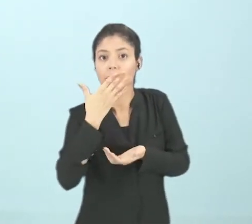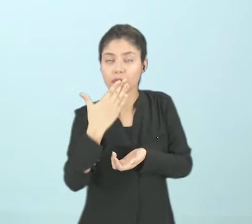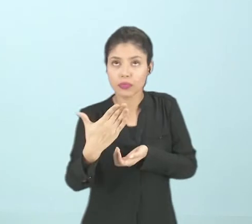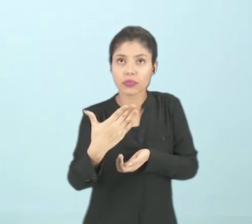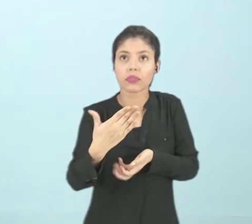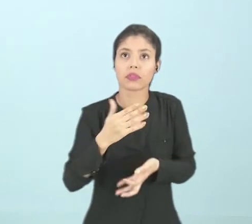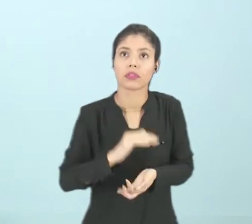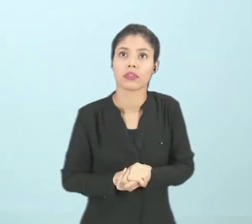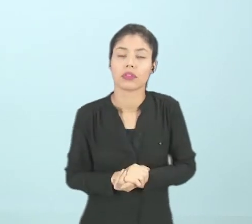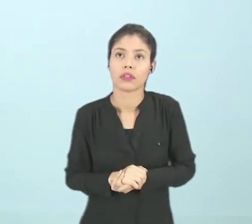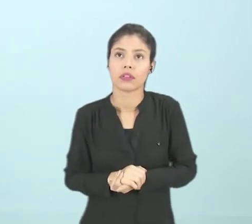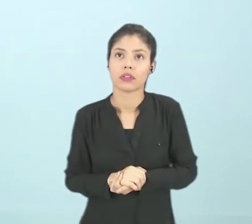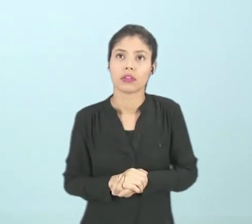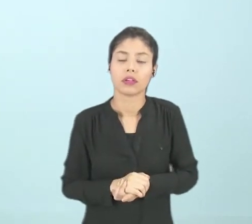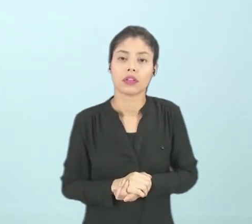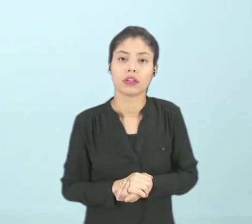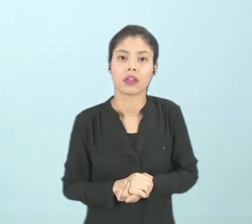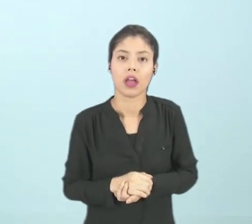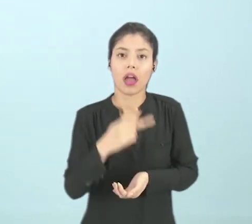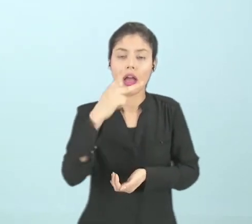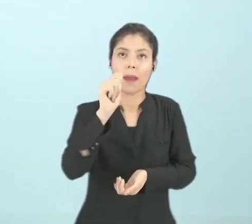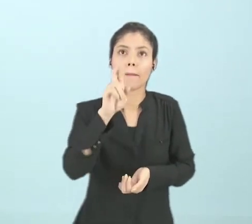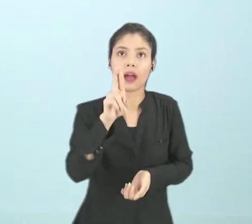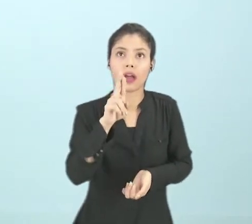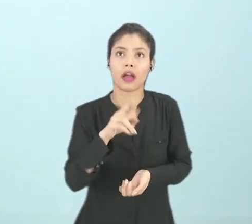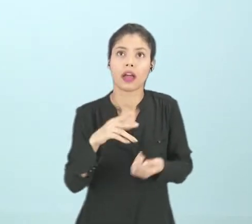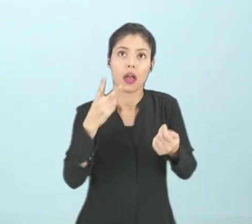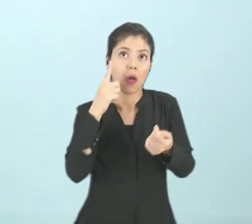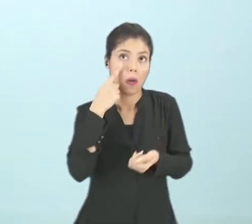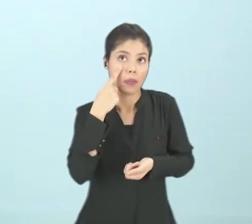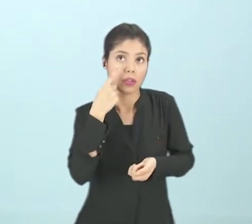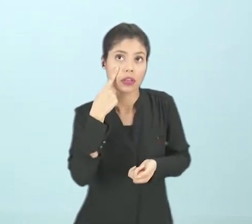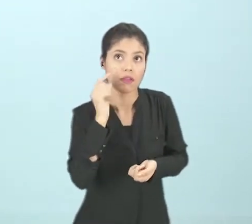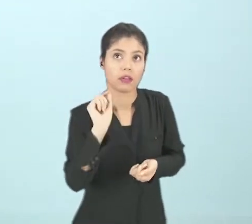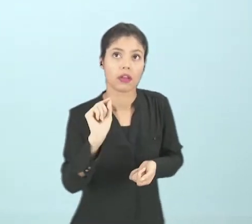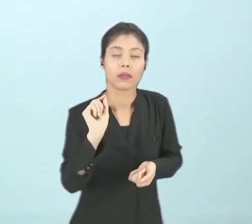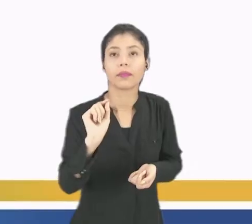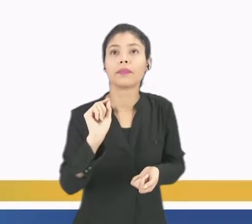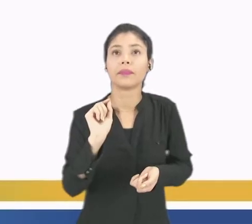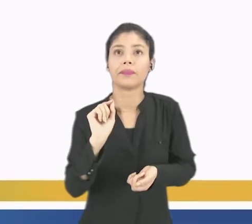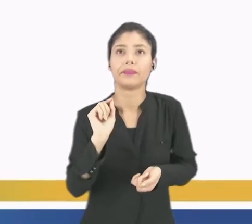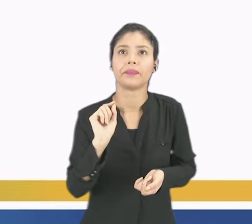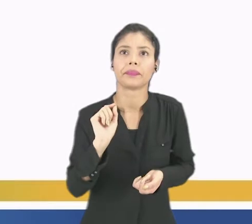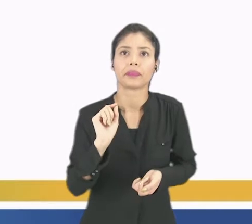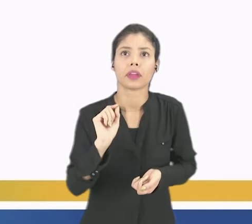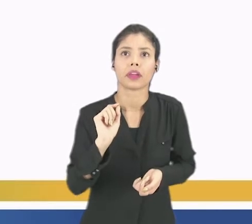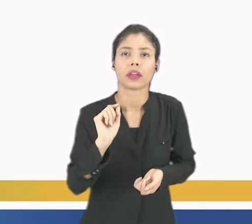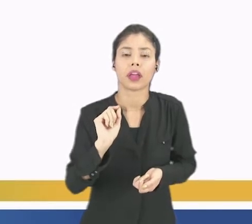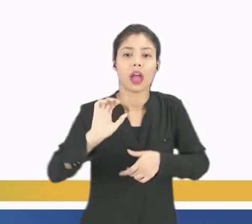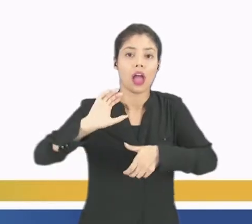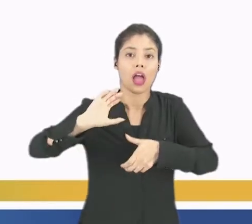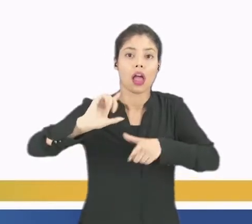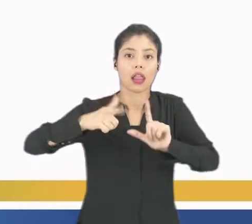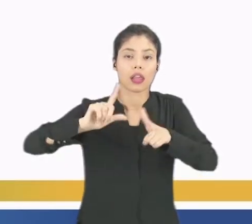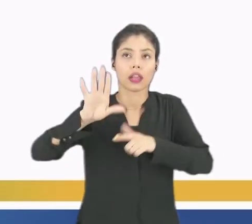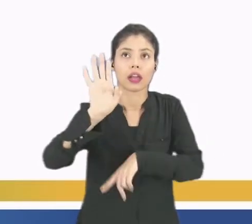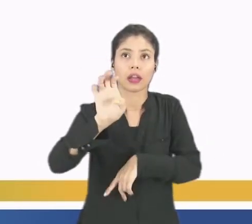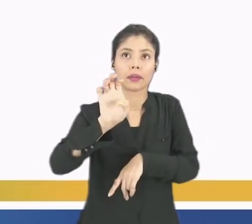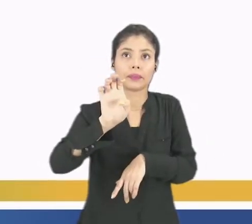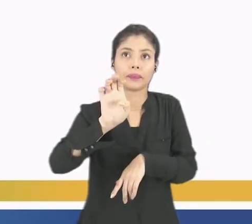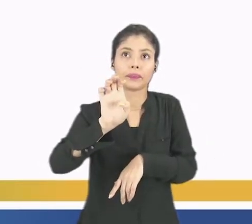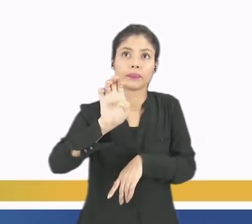pedindo. O evento é ser par. Então a gente pode observar aí que nós representamos o evento por E. E